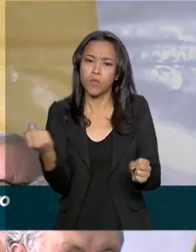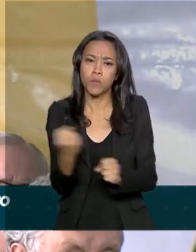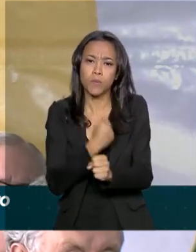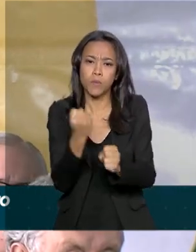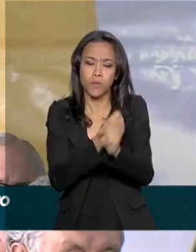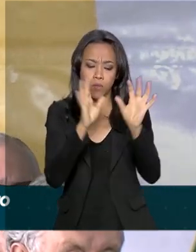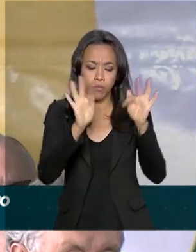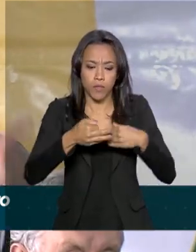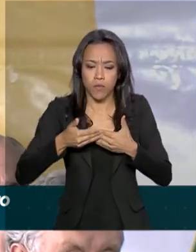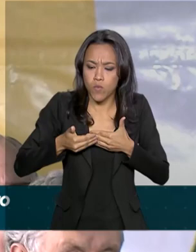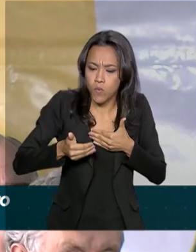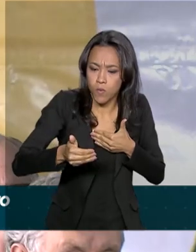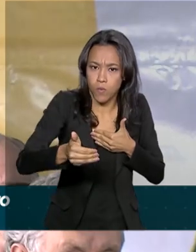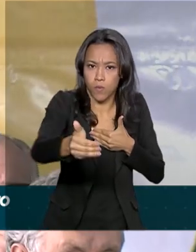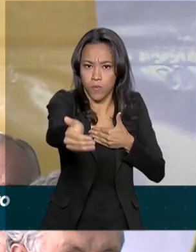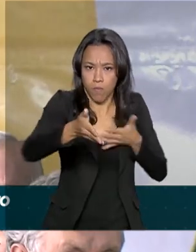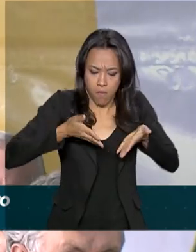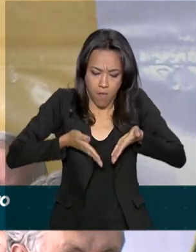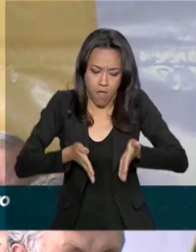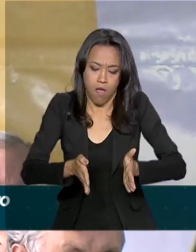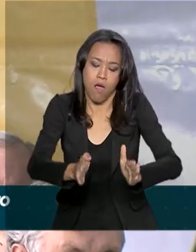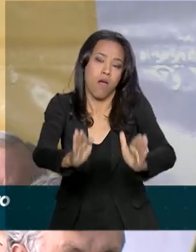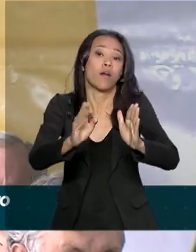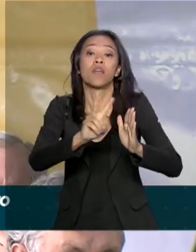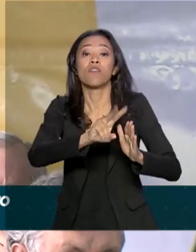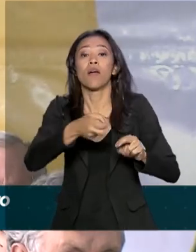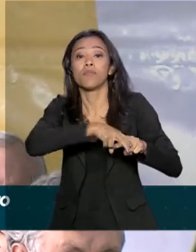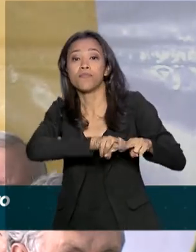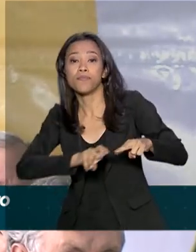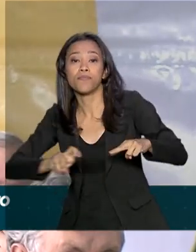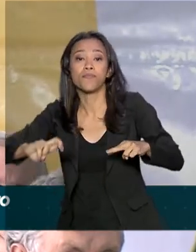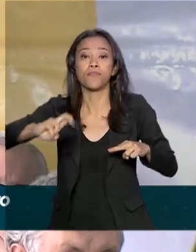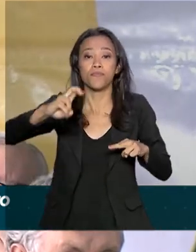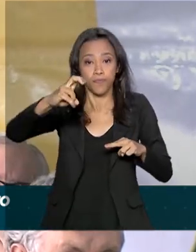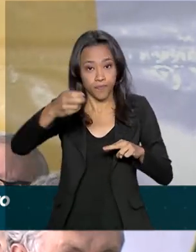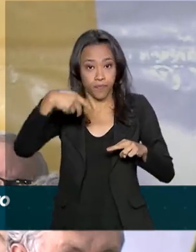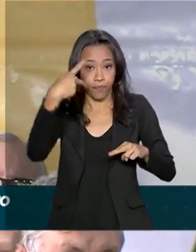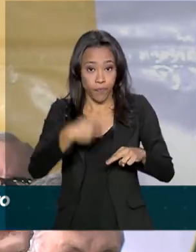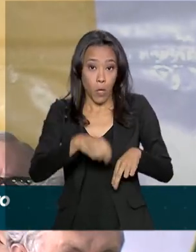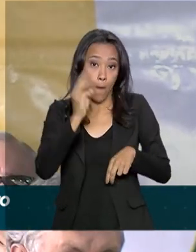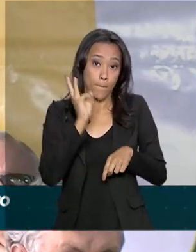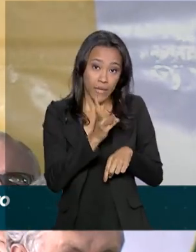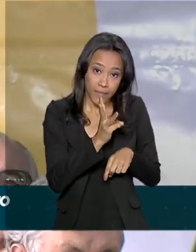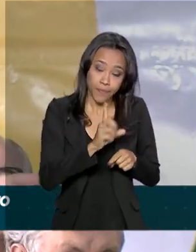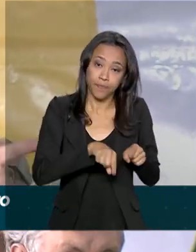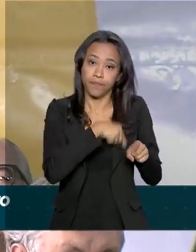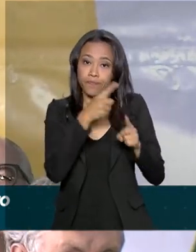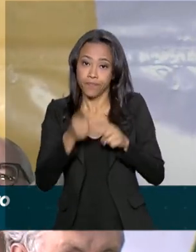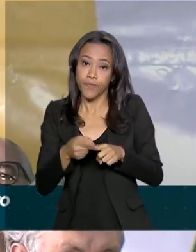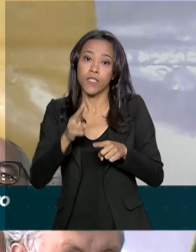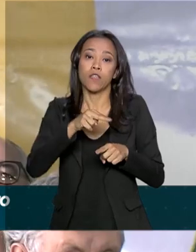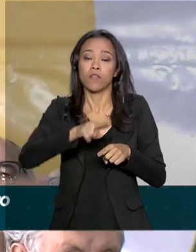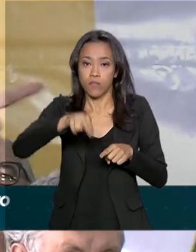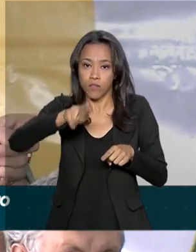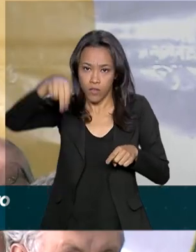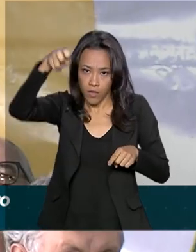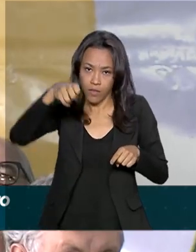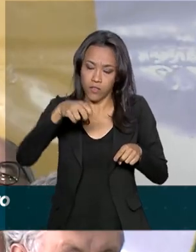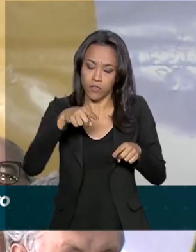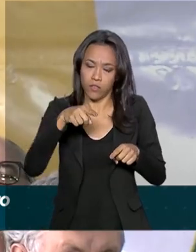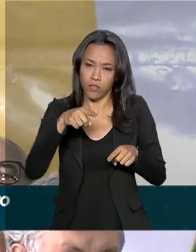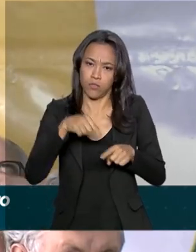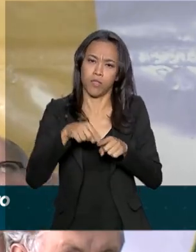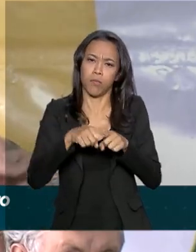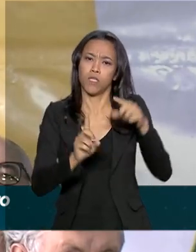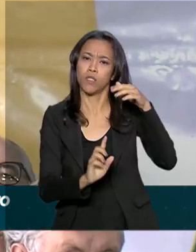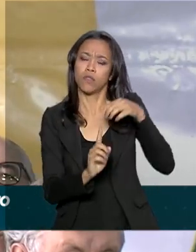1.000 quilômetros que vai integrar lá no Nordeste, o posto de Itaqui, no Maranhão, passa por Tocantins, na região